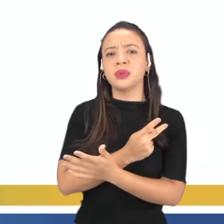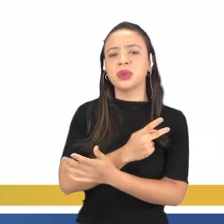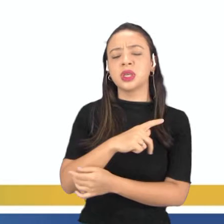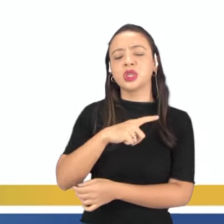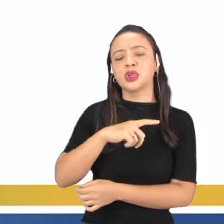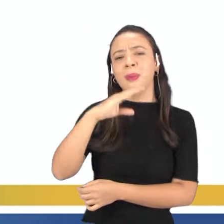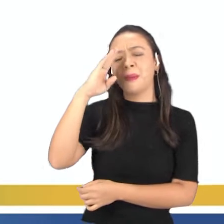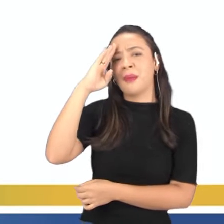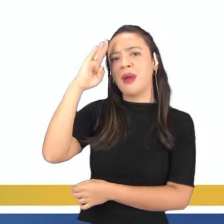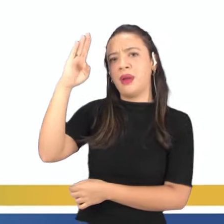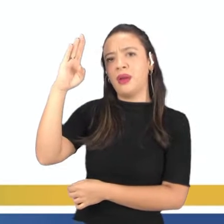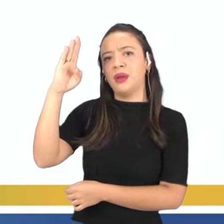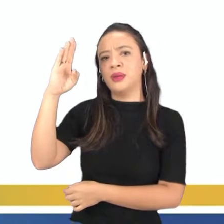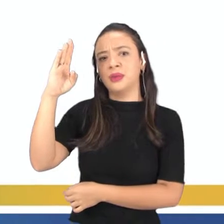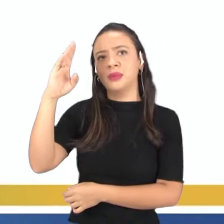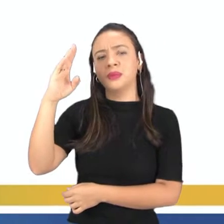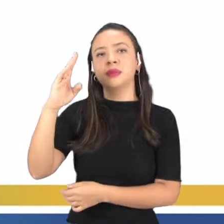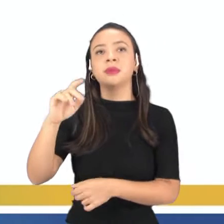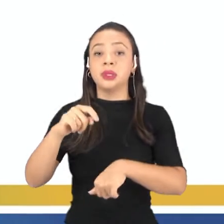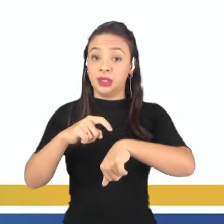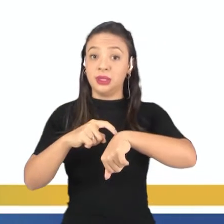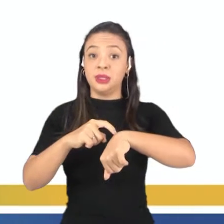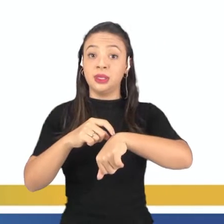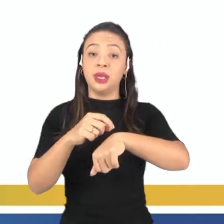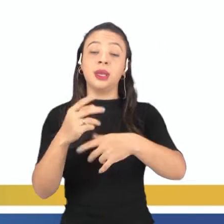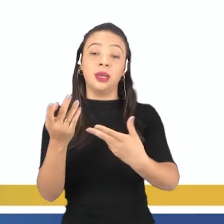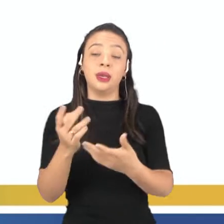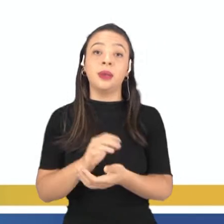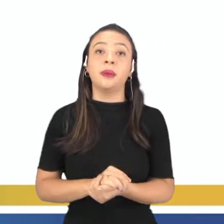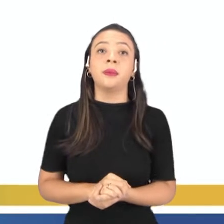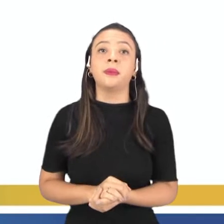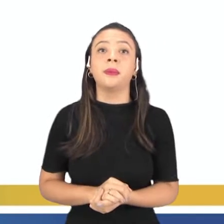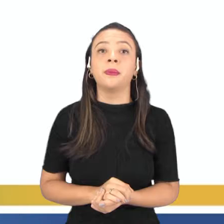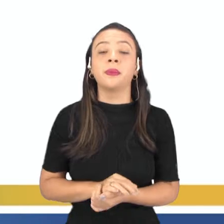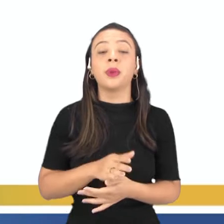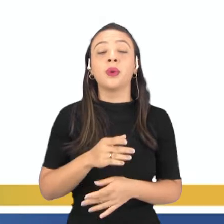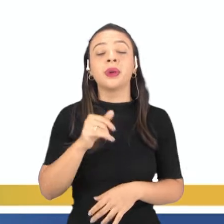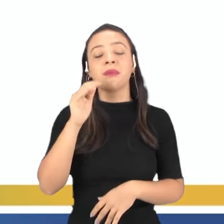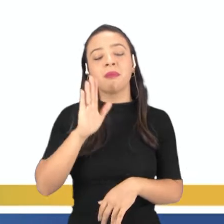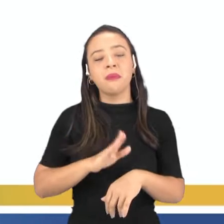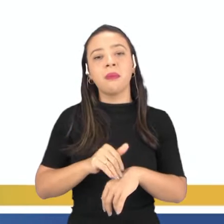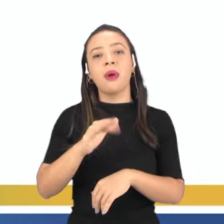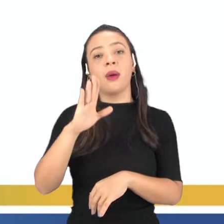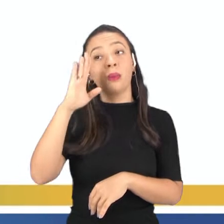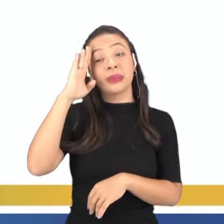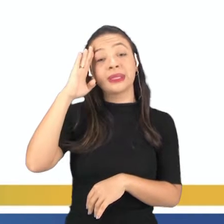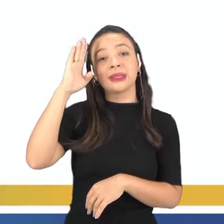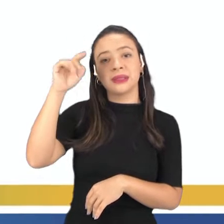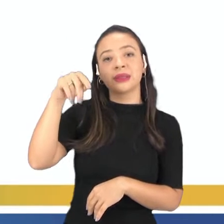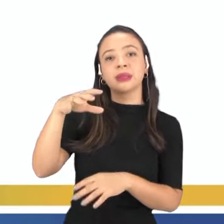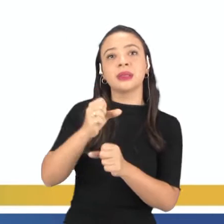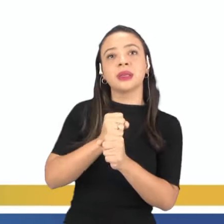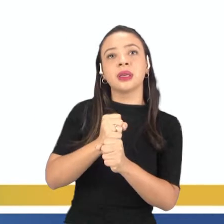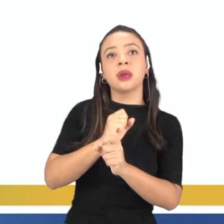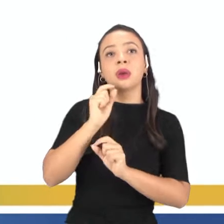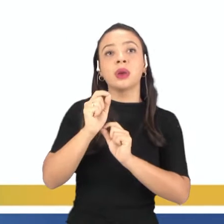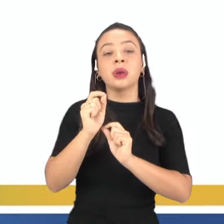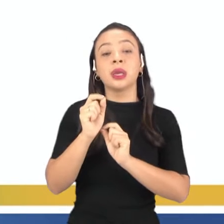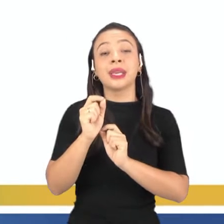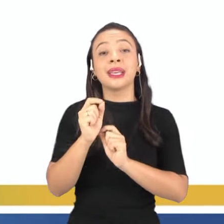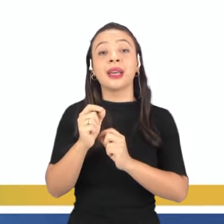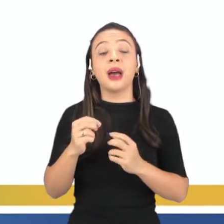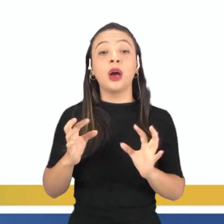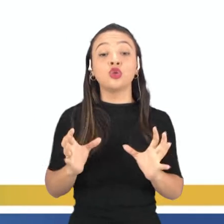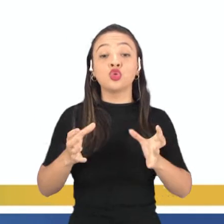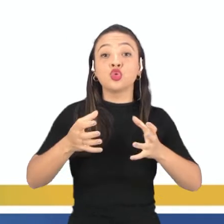marcou essa época, né? Então, o que mais marcou essa fase foi a invasão das tribos germânicas